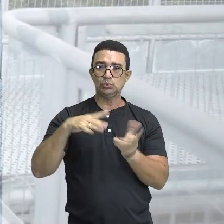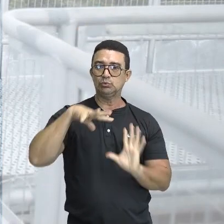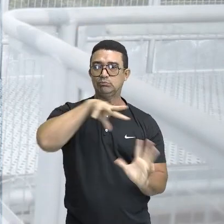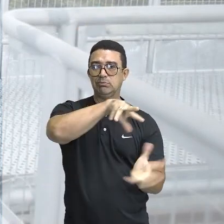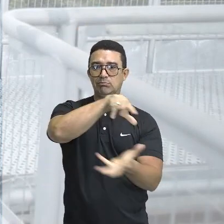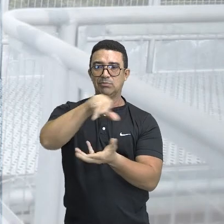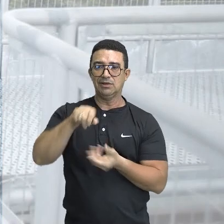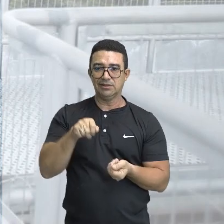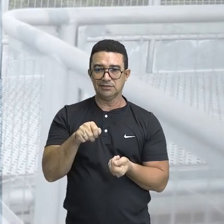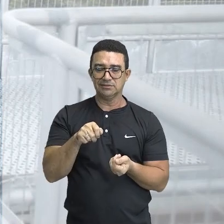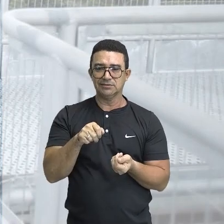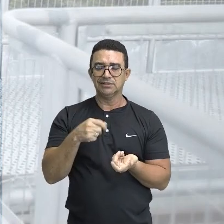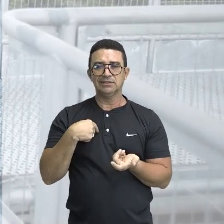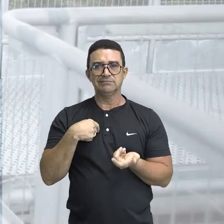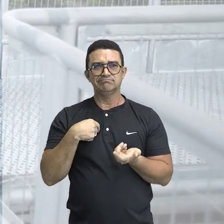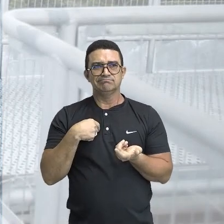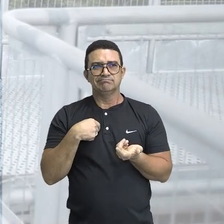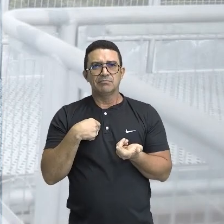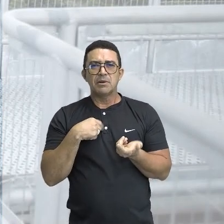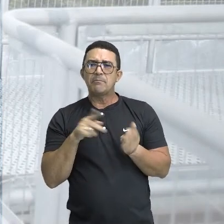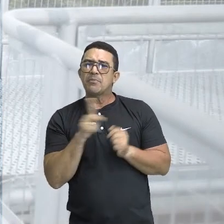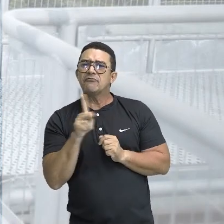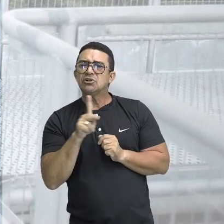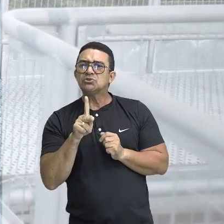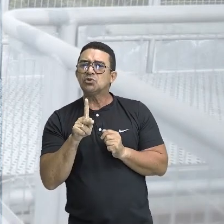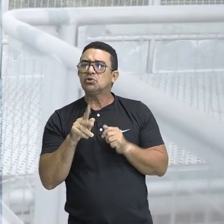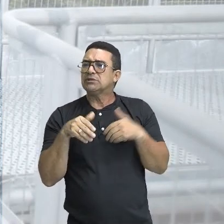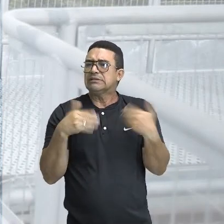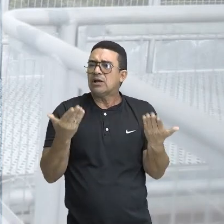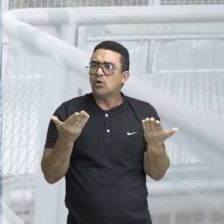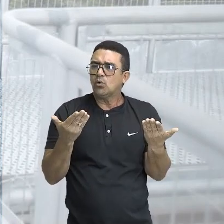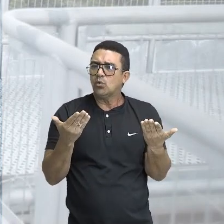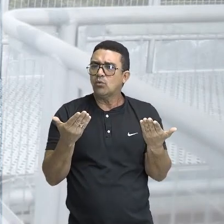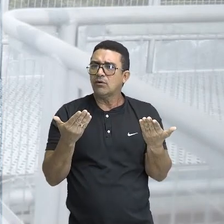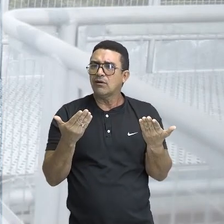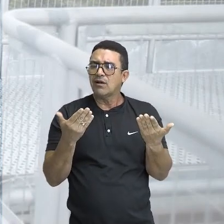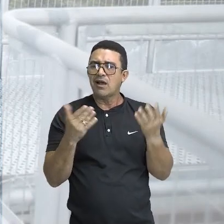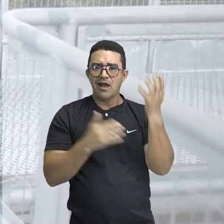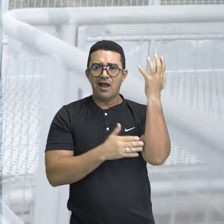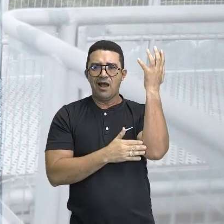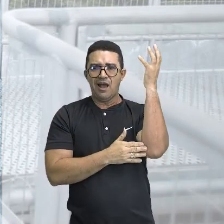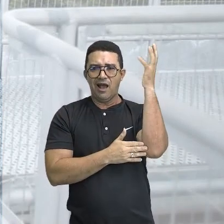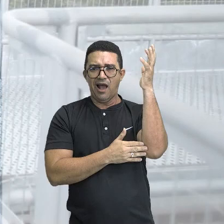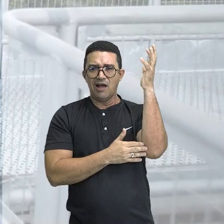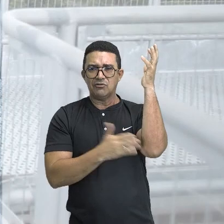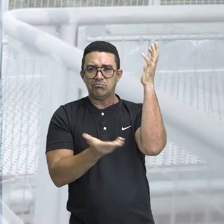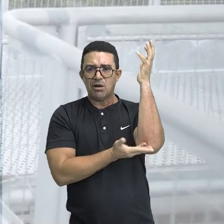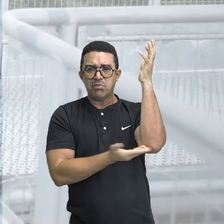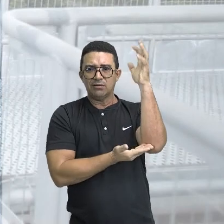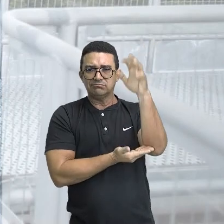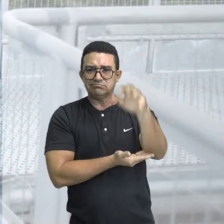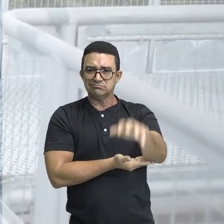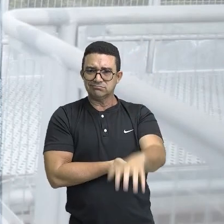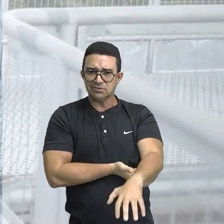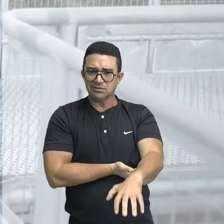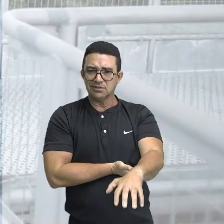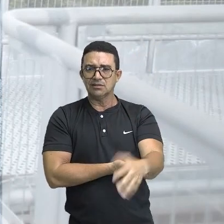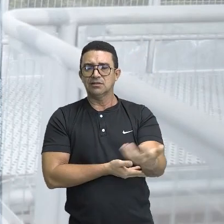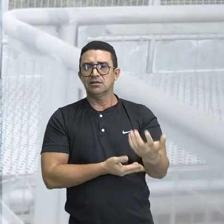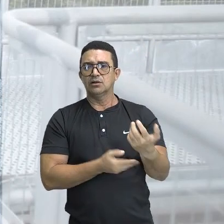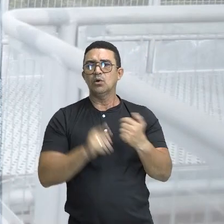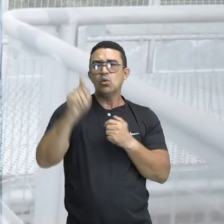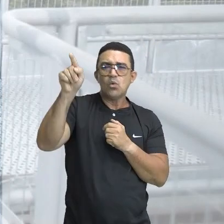vai me perguntar, então, professor Dário, professora Ludmila, a árvore que eu derrubo aqui, o desmatamento que